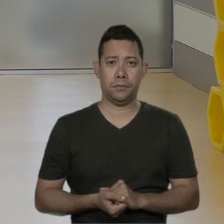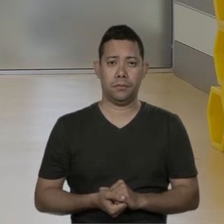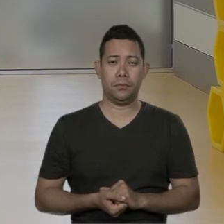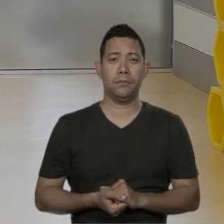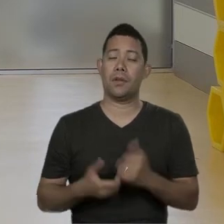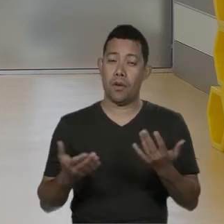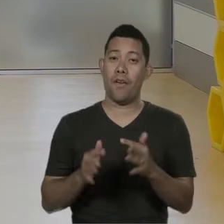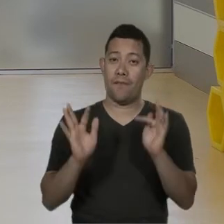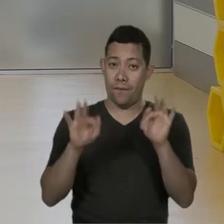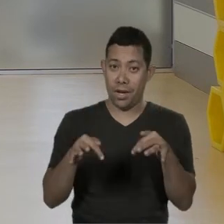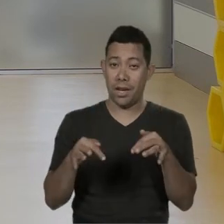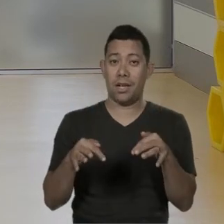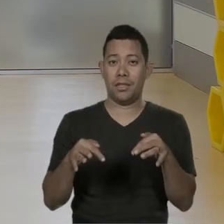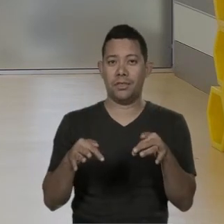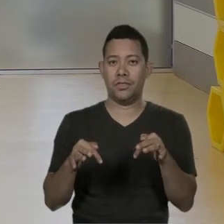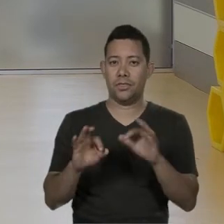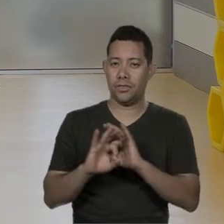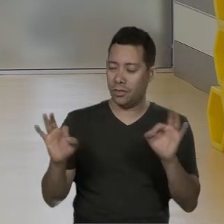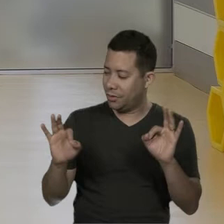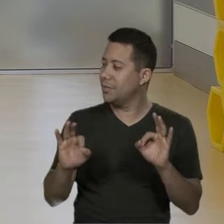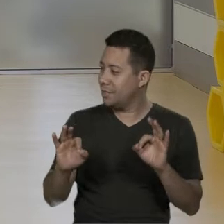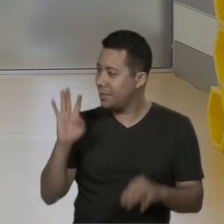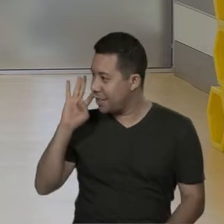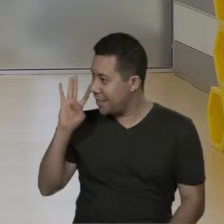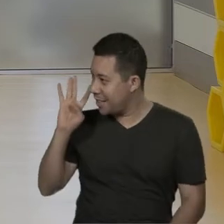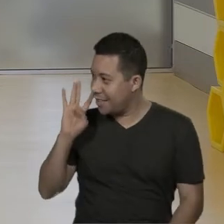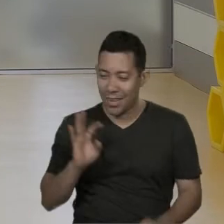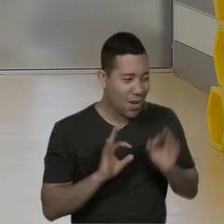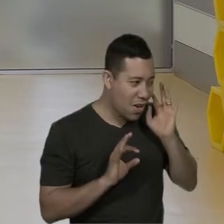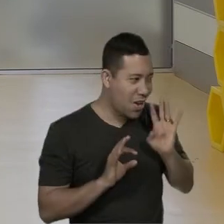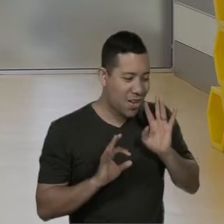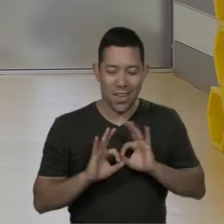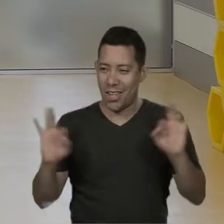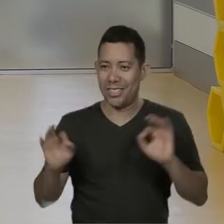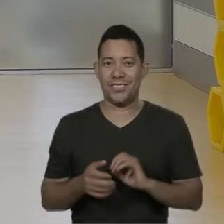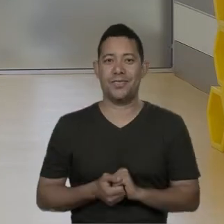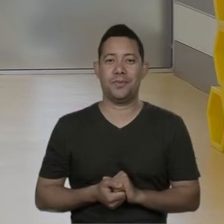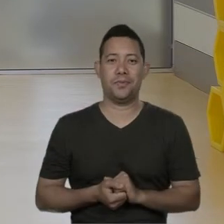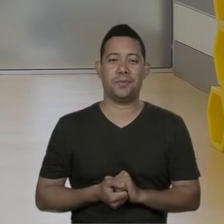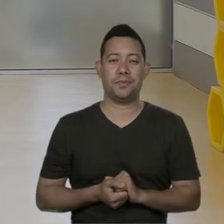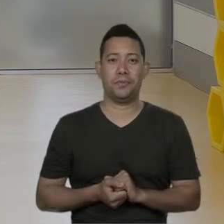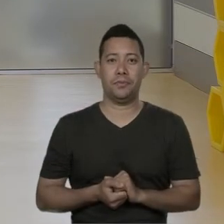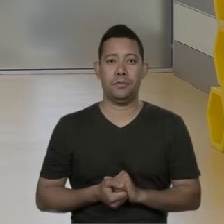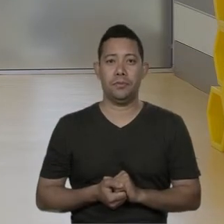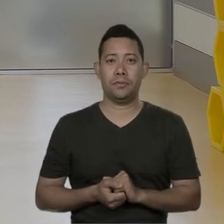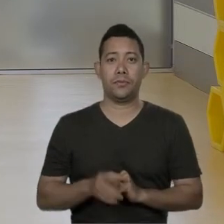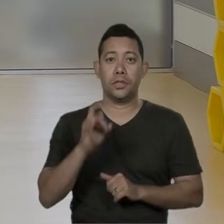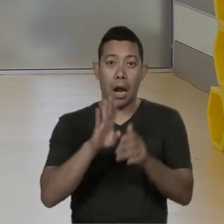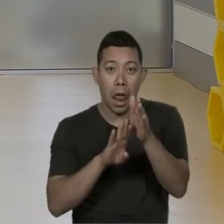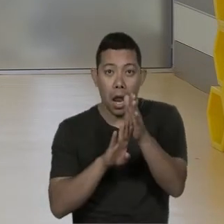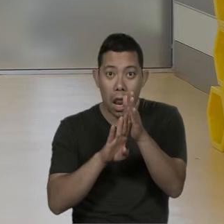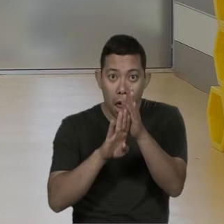Fechando o bloco? Fechando, né? Olha que alegria. Maravilha. A gente só tem mais uma